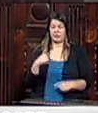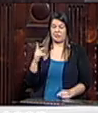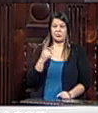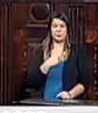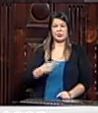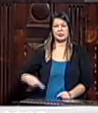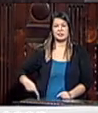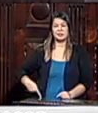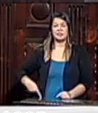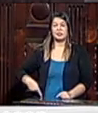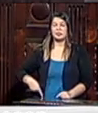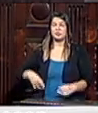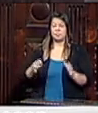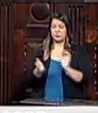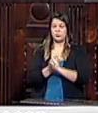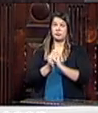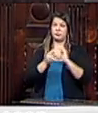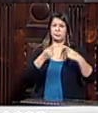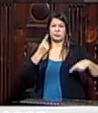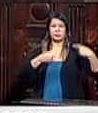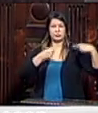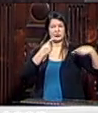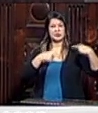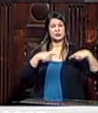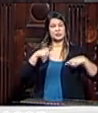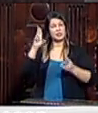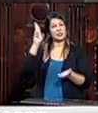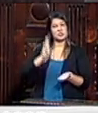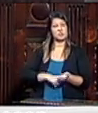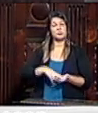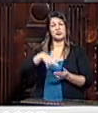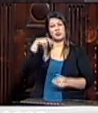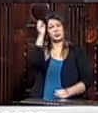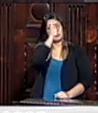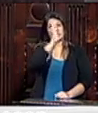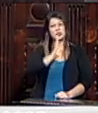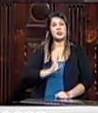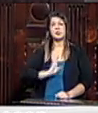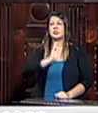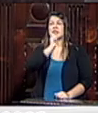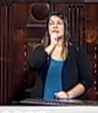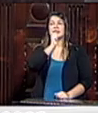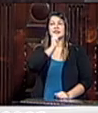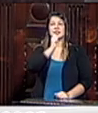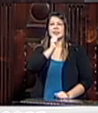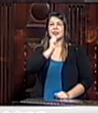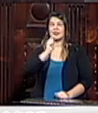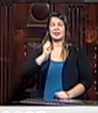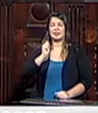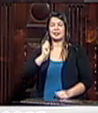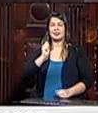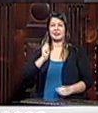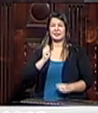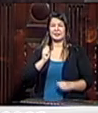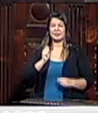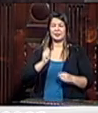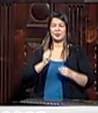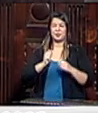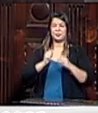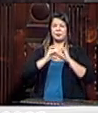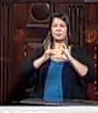presidente com um grupo político que assumia o Brasil sem credibilidade para